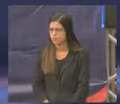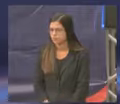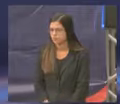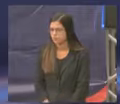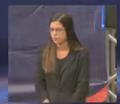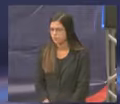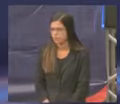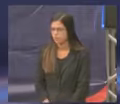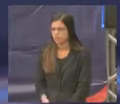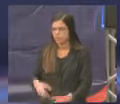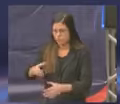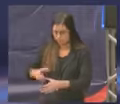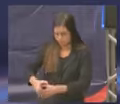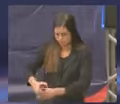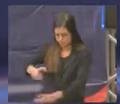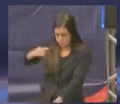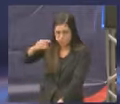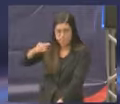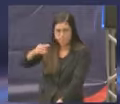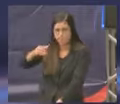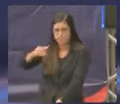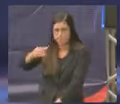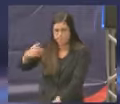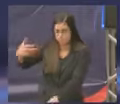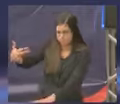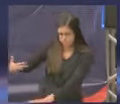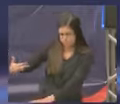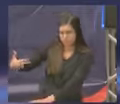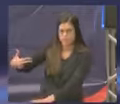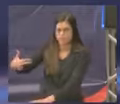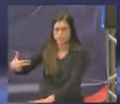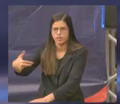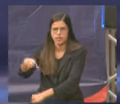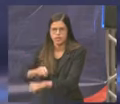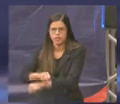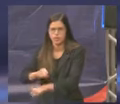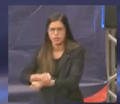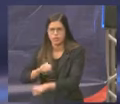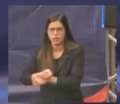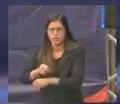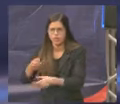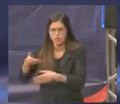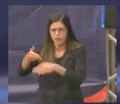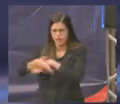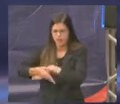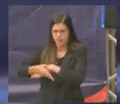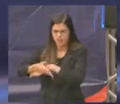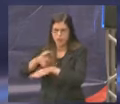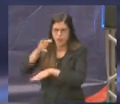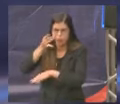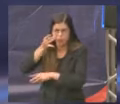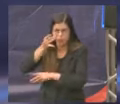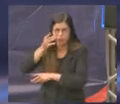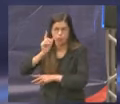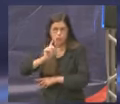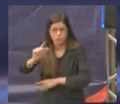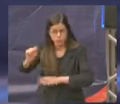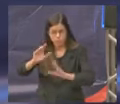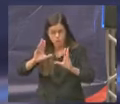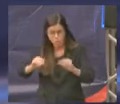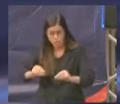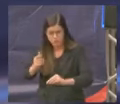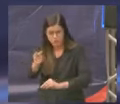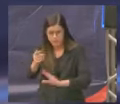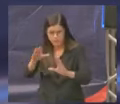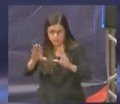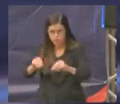Um tripé, com um tripé todo aguardando para uma entrada ao vivo. Eu saí à noite,